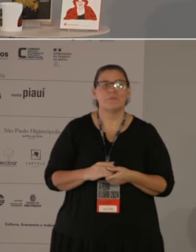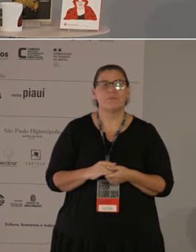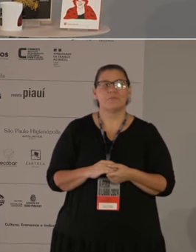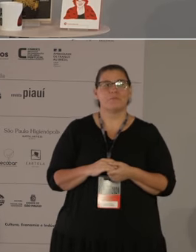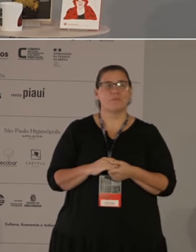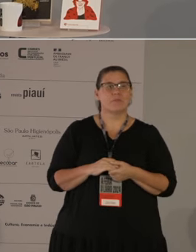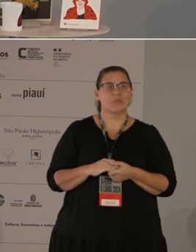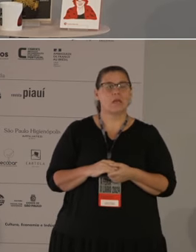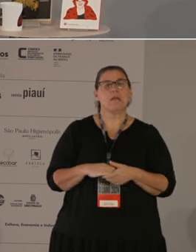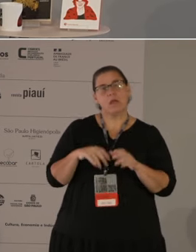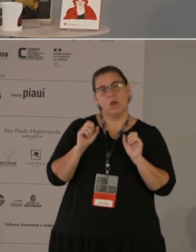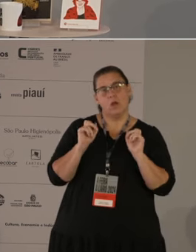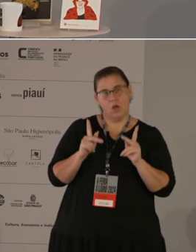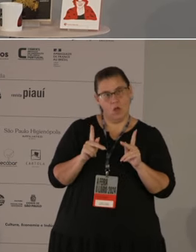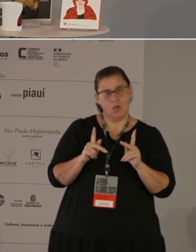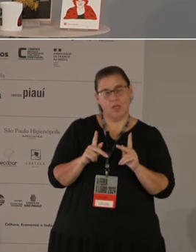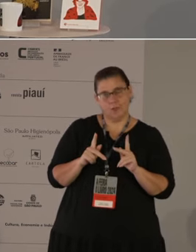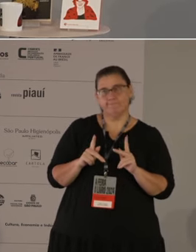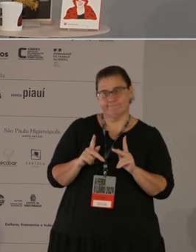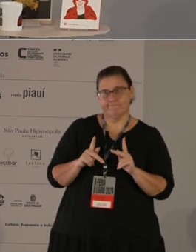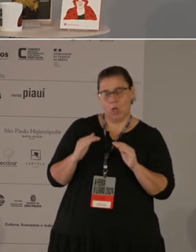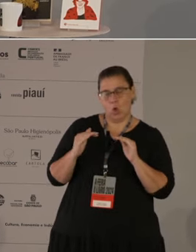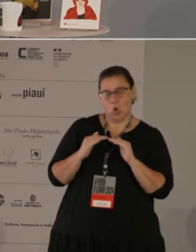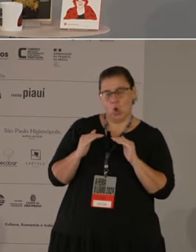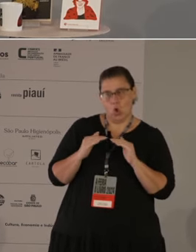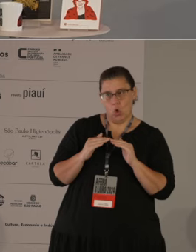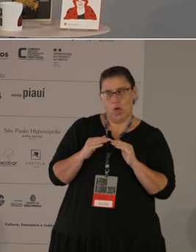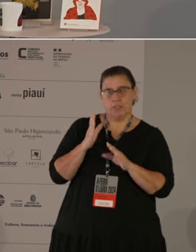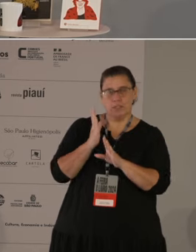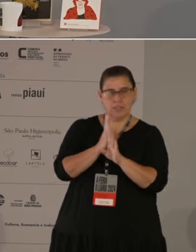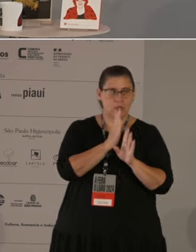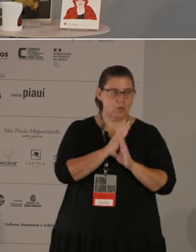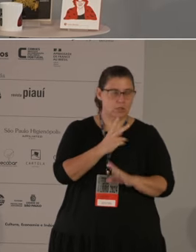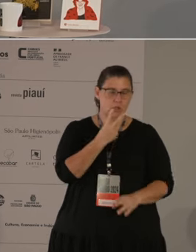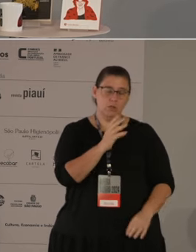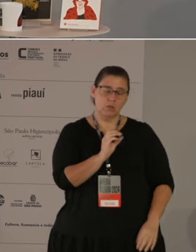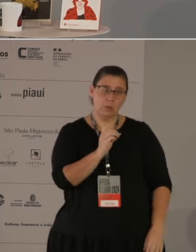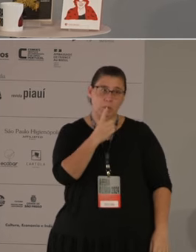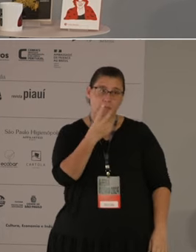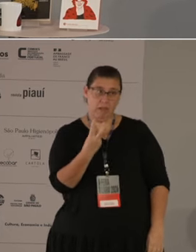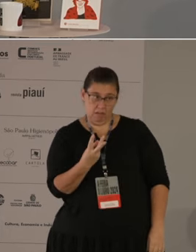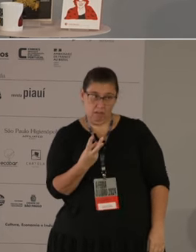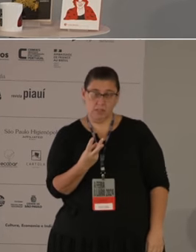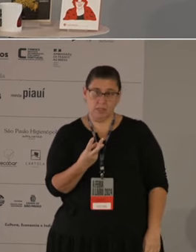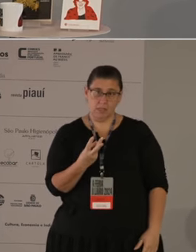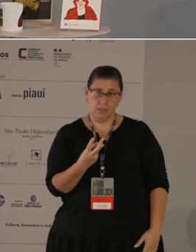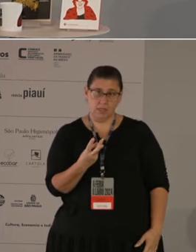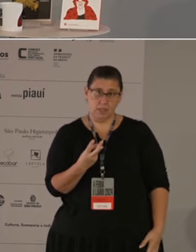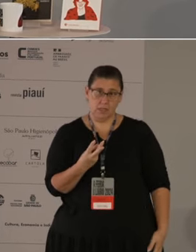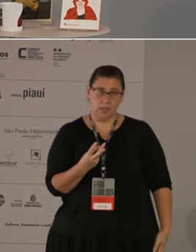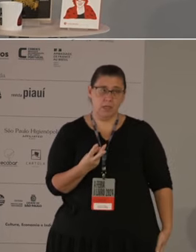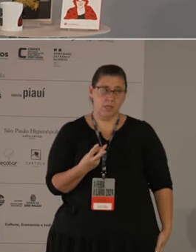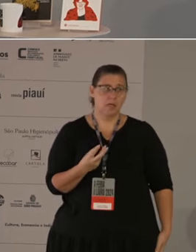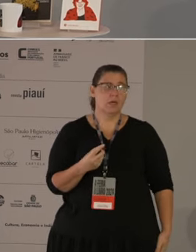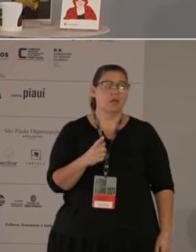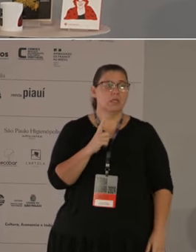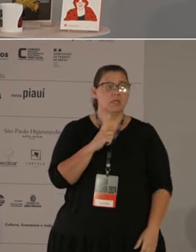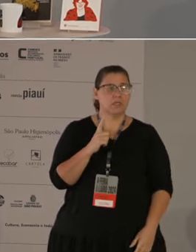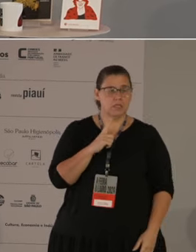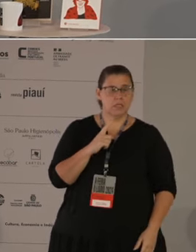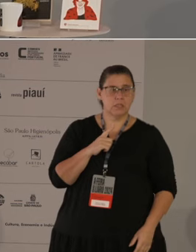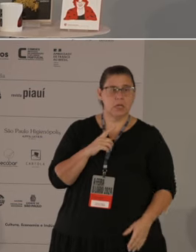engano, ele fala, não, realmente, tem que dar o braço a torcer, pelo menos esses achados de 2013, né, que Na toca da Tirapeia,